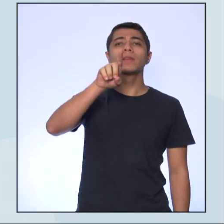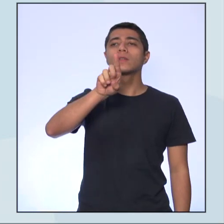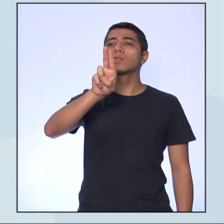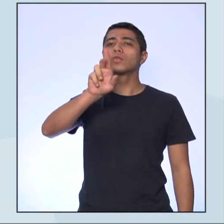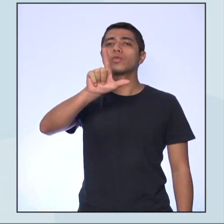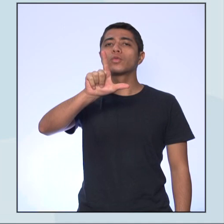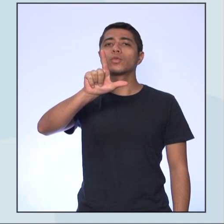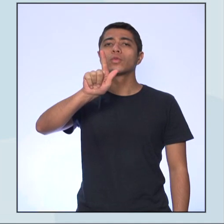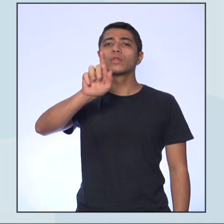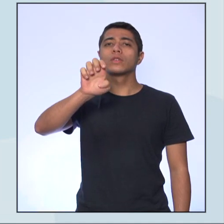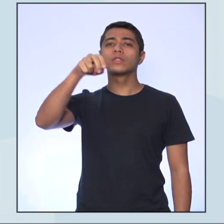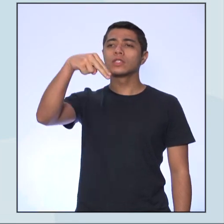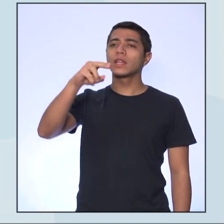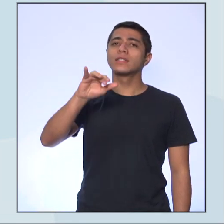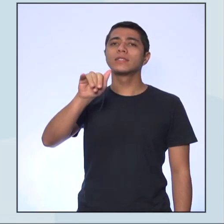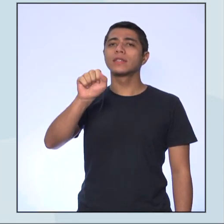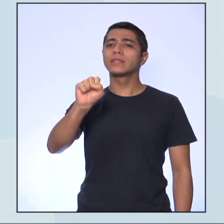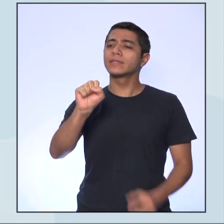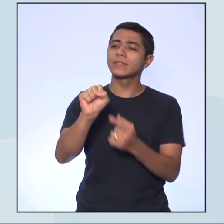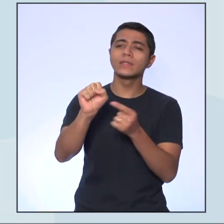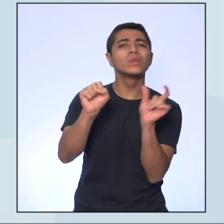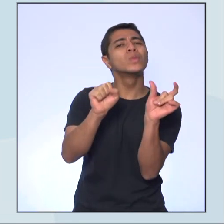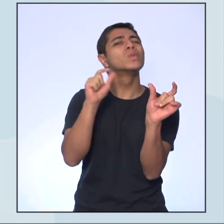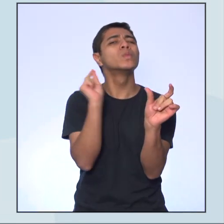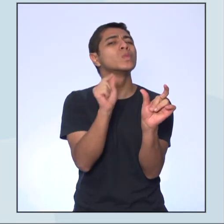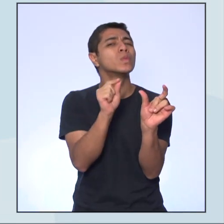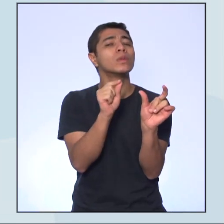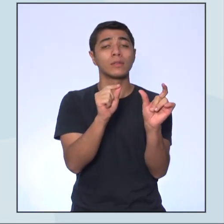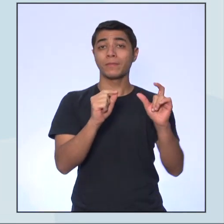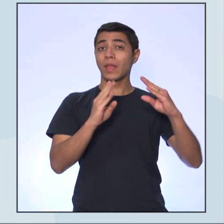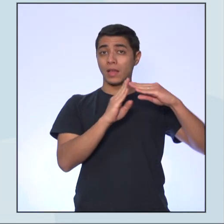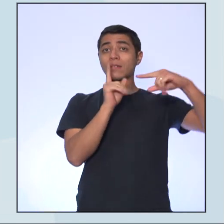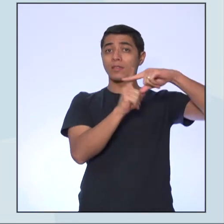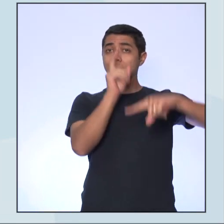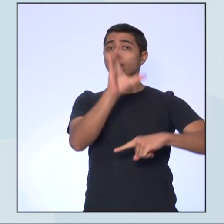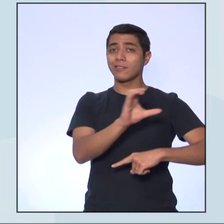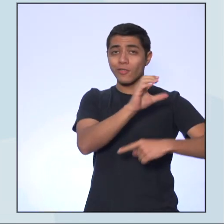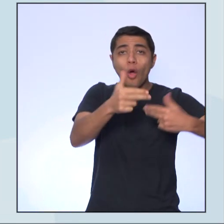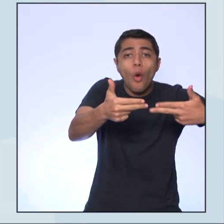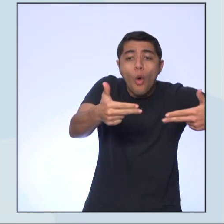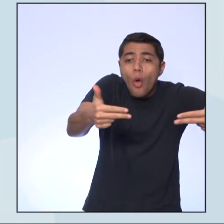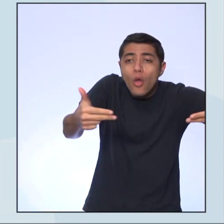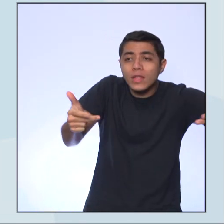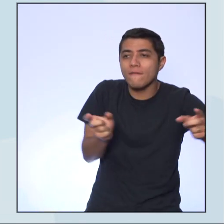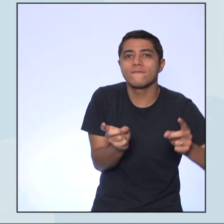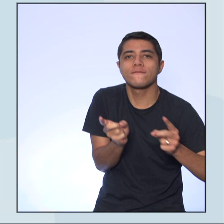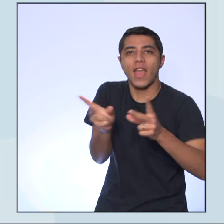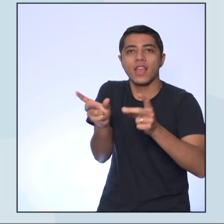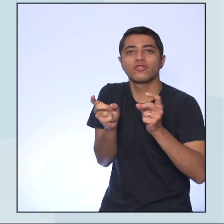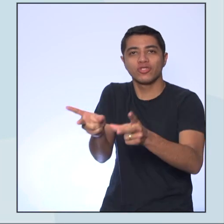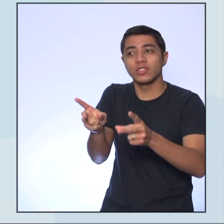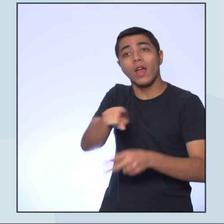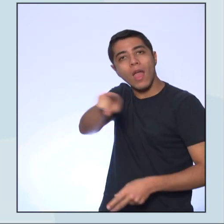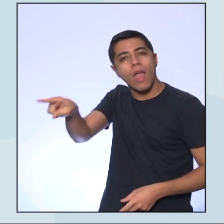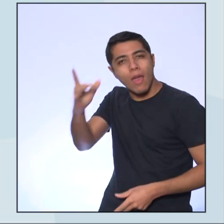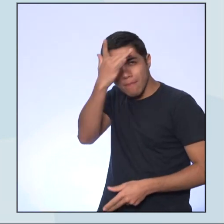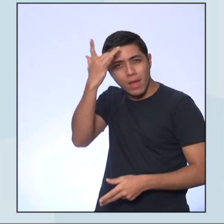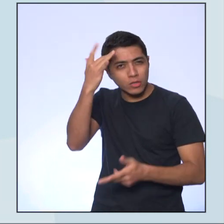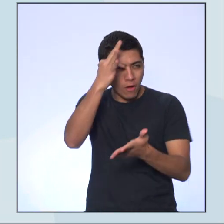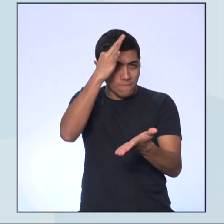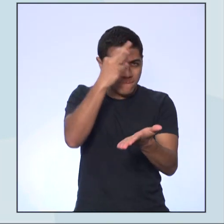a Igreja Católica vendia para os fiéis, tá? Então, as indulgências, por exemplo, elas eram